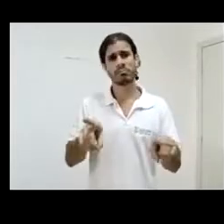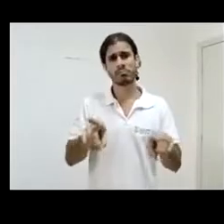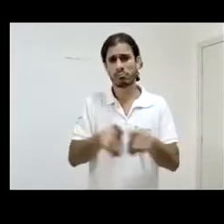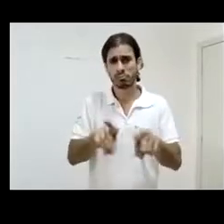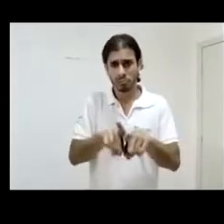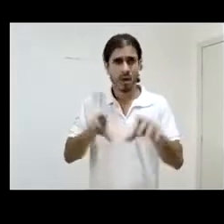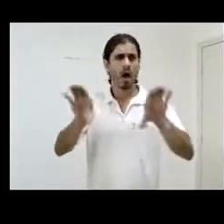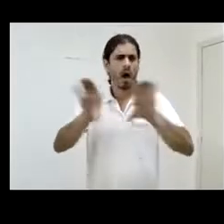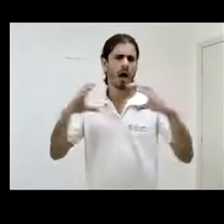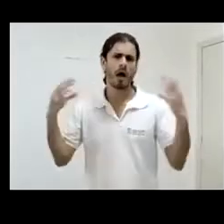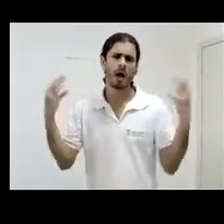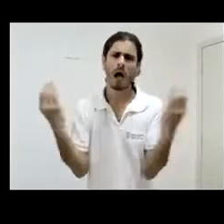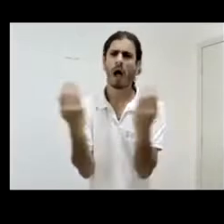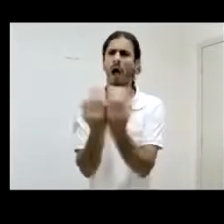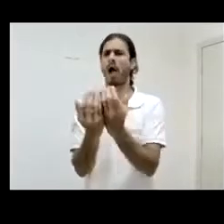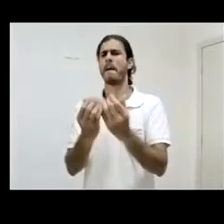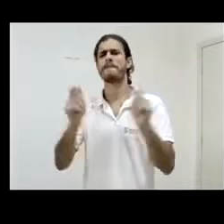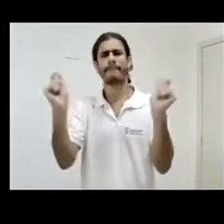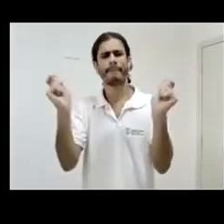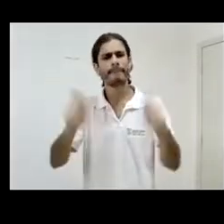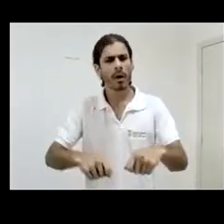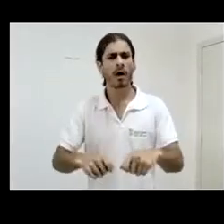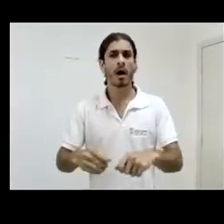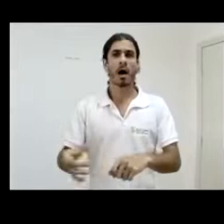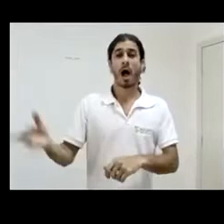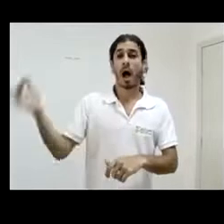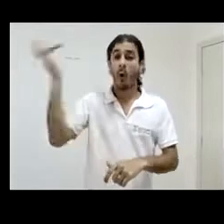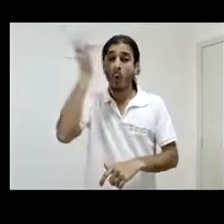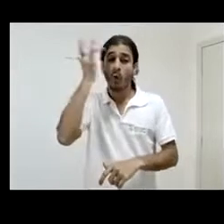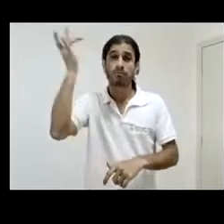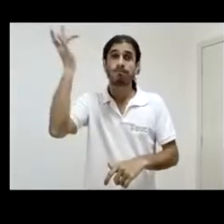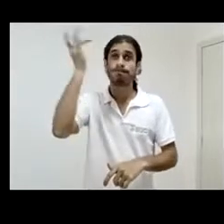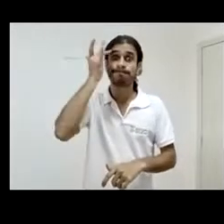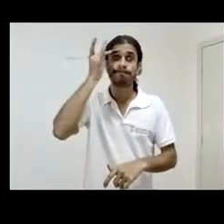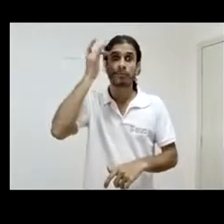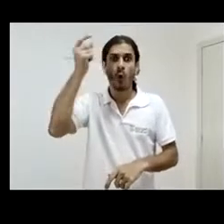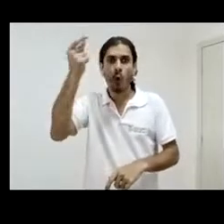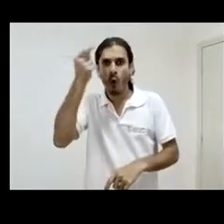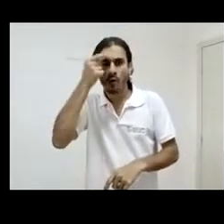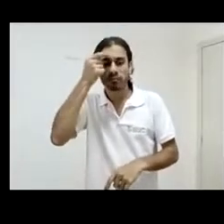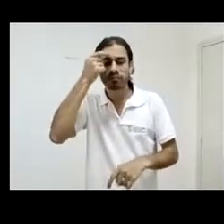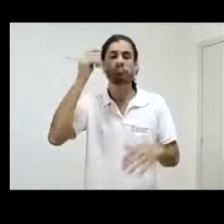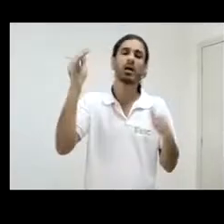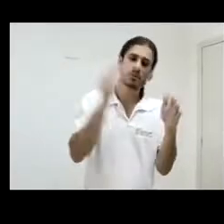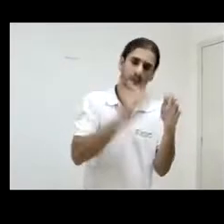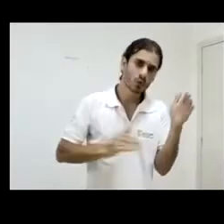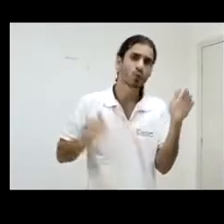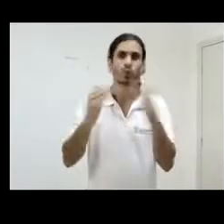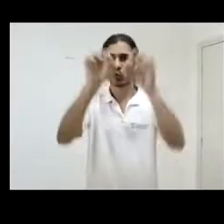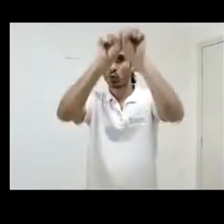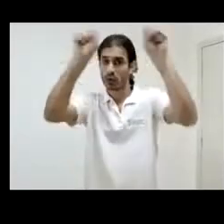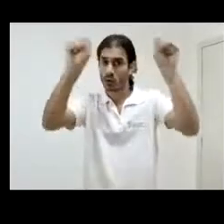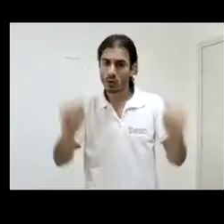conscientizar os servidores quanto à acessibilidade dos deficientes no IFES. Num terceiro